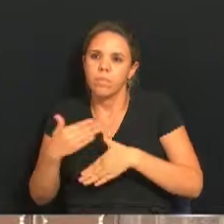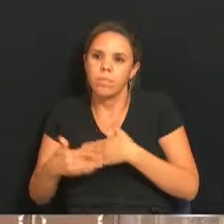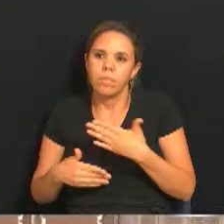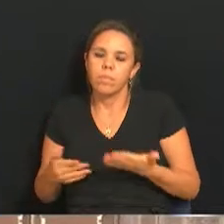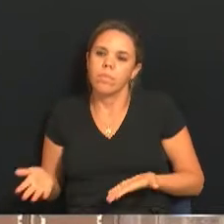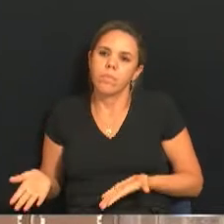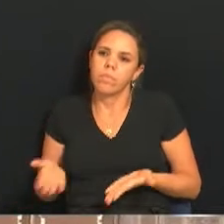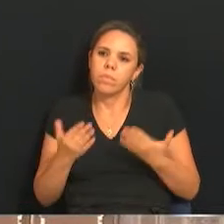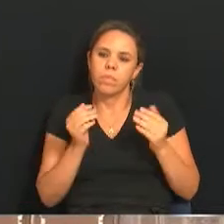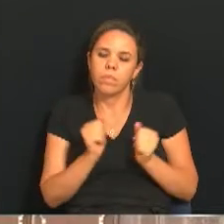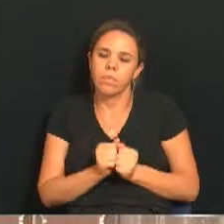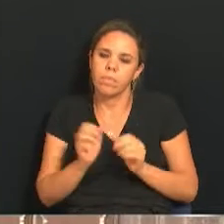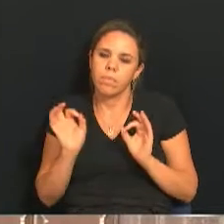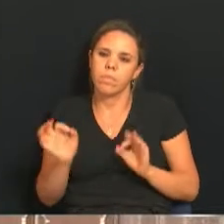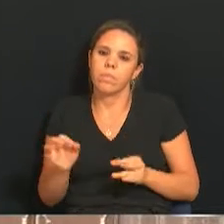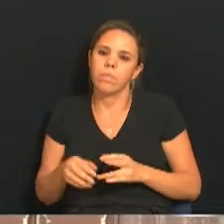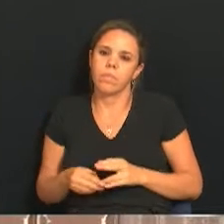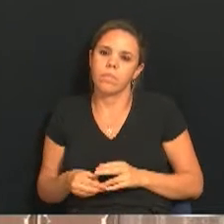eu tenho certeza que